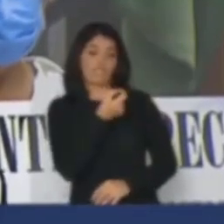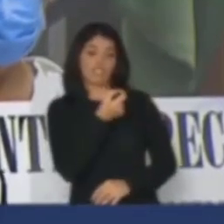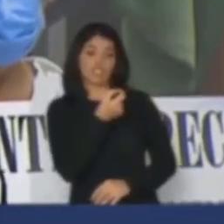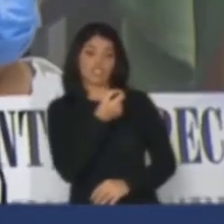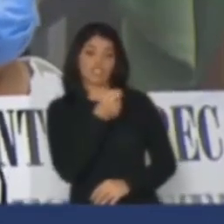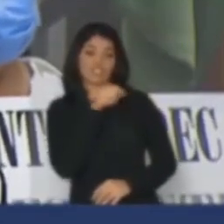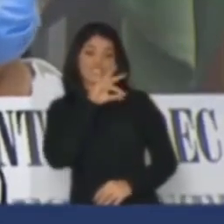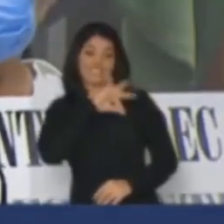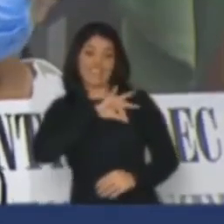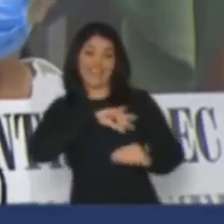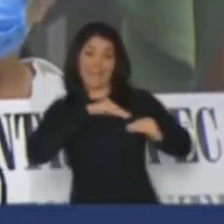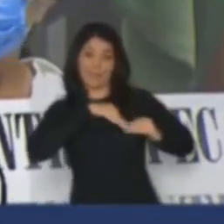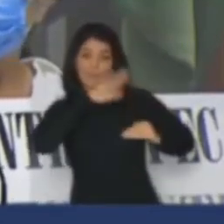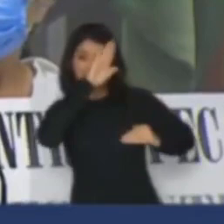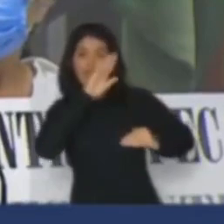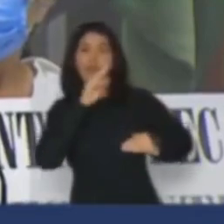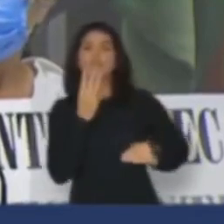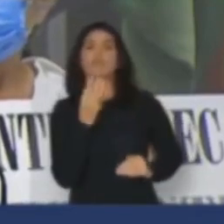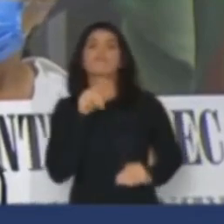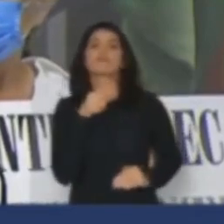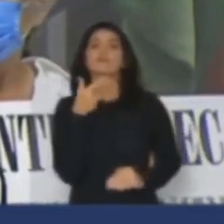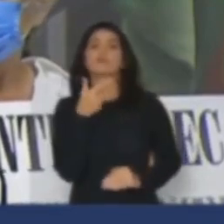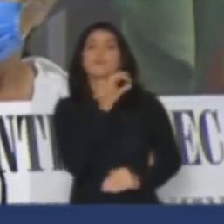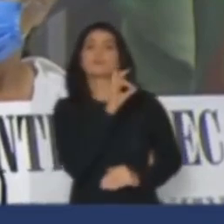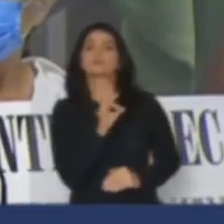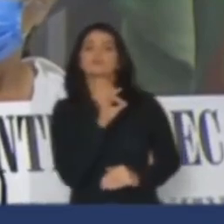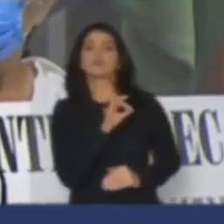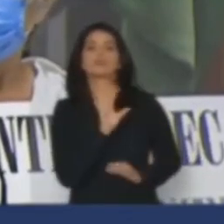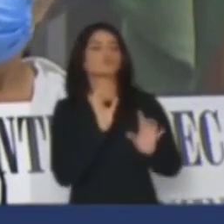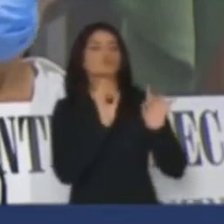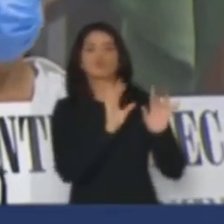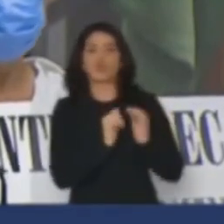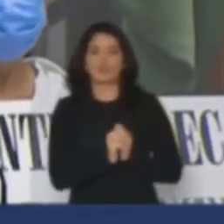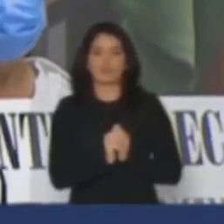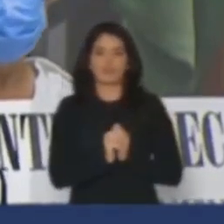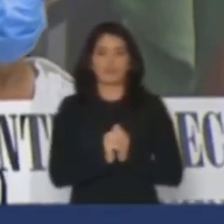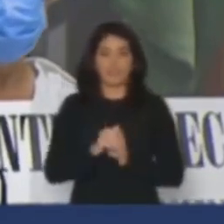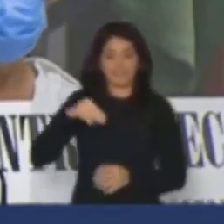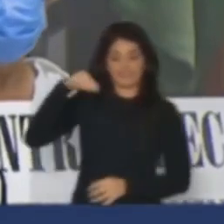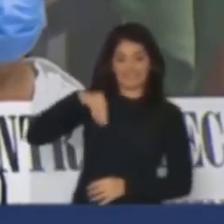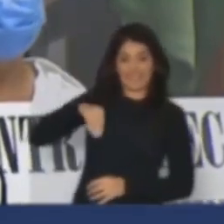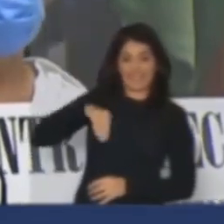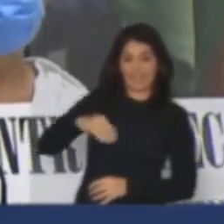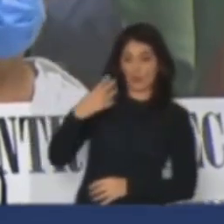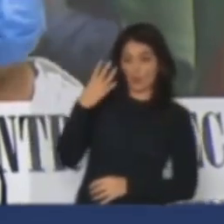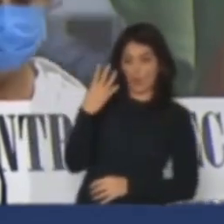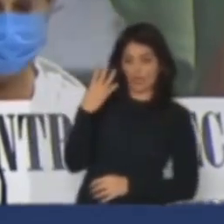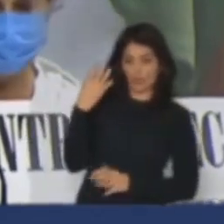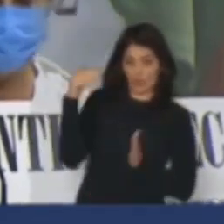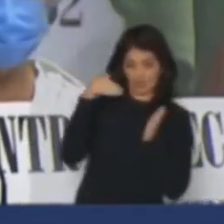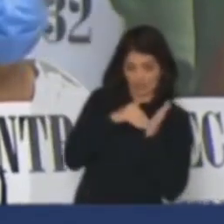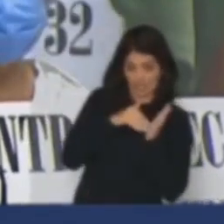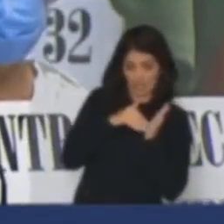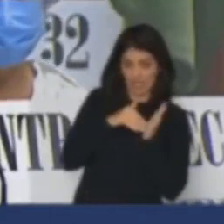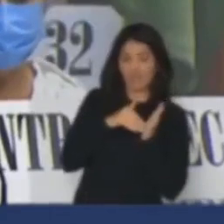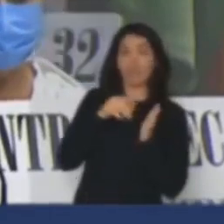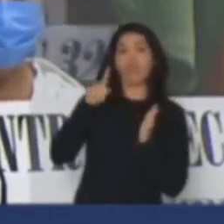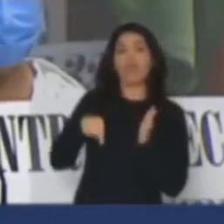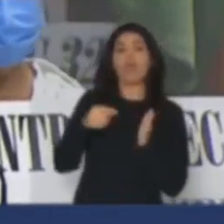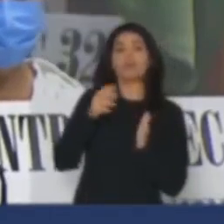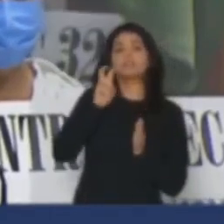é 3,2% do servidor. Quem ganha até 4 salários mínimos, que é muito pouco, são